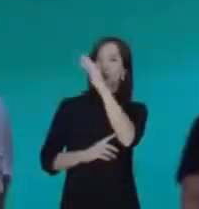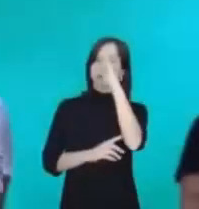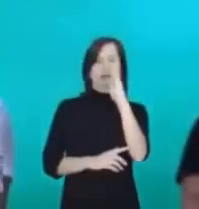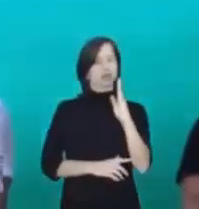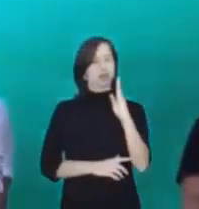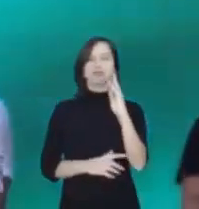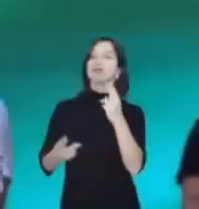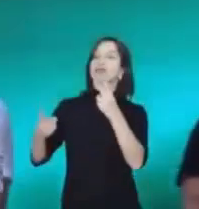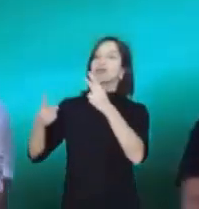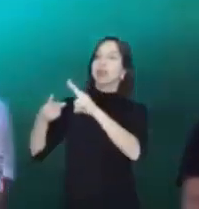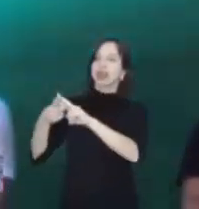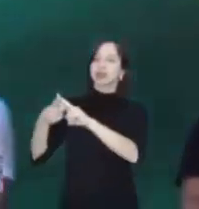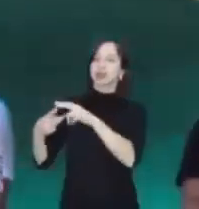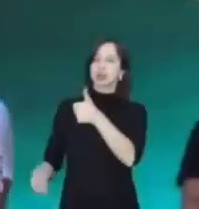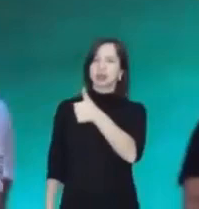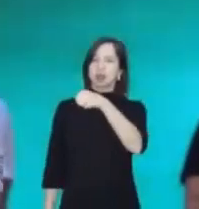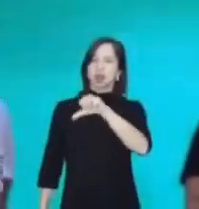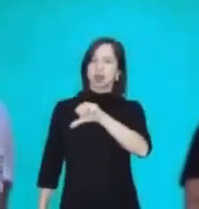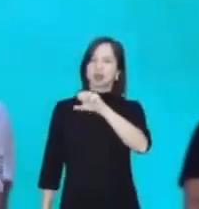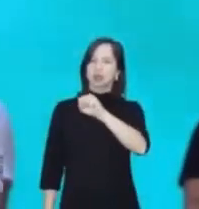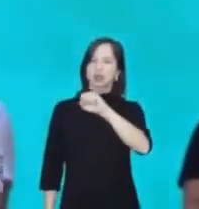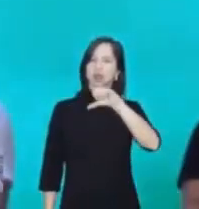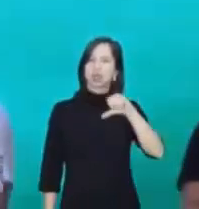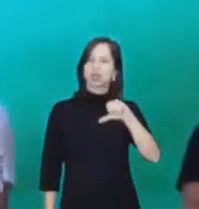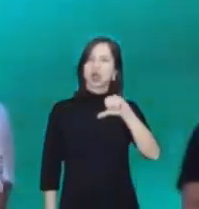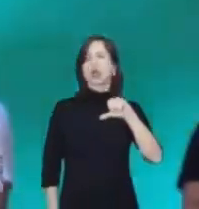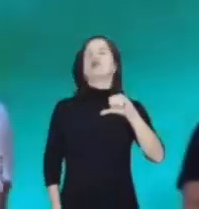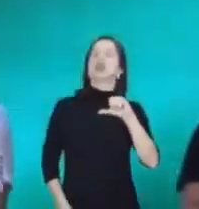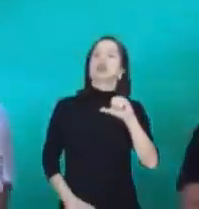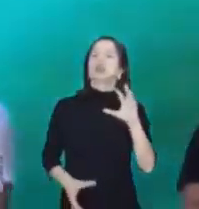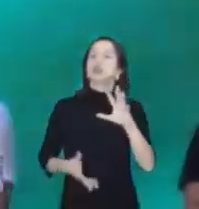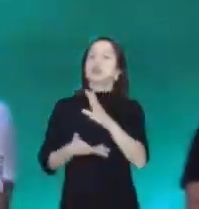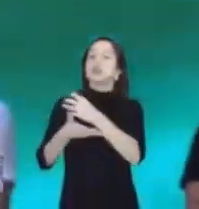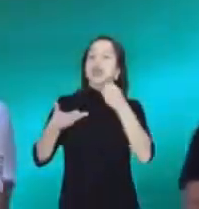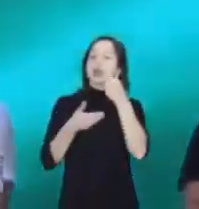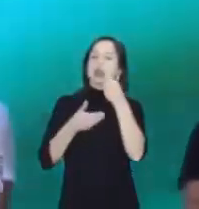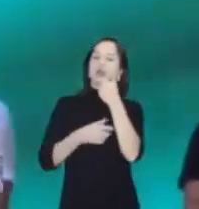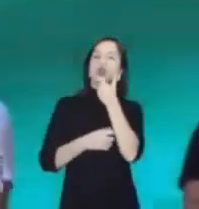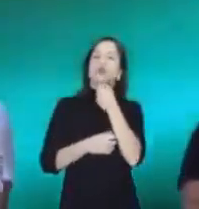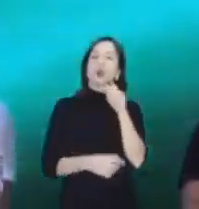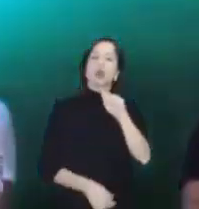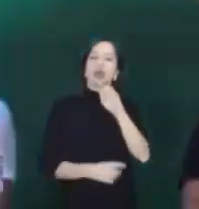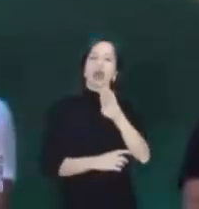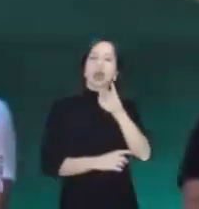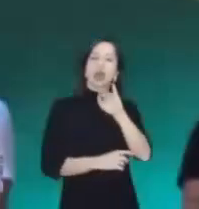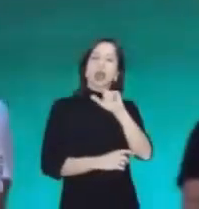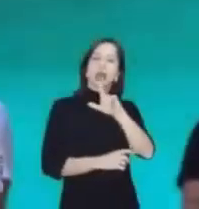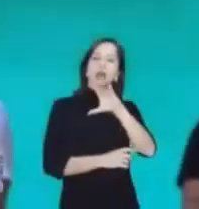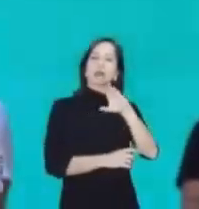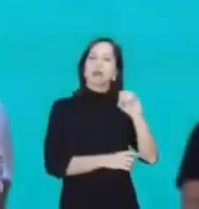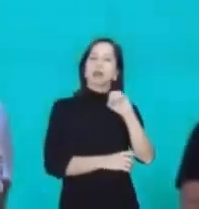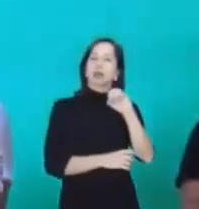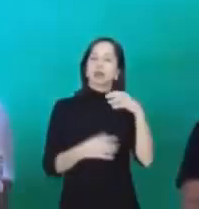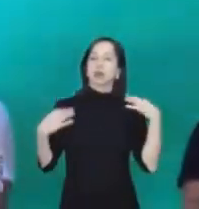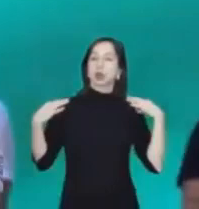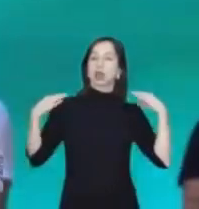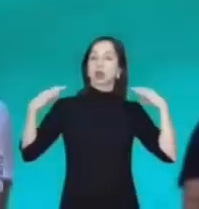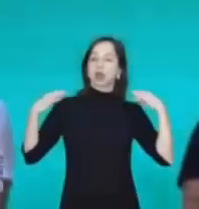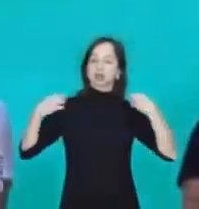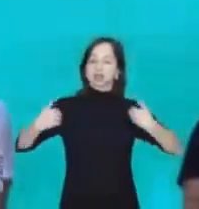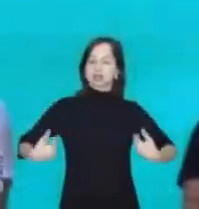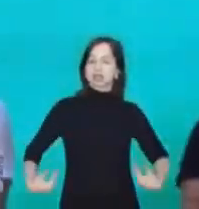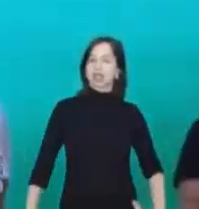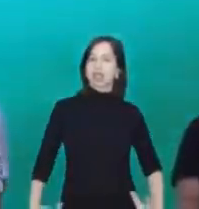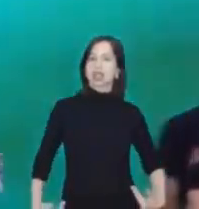eu não sei se vocês estão lembrado houve um secreto do amigo de Bis e colocar o camiseta nos sequestradores do